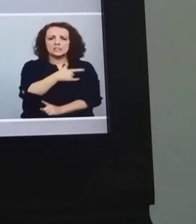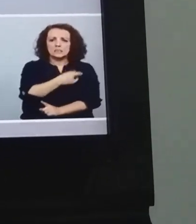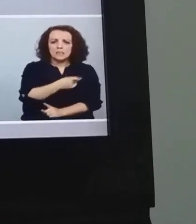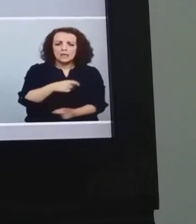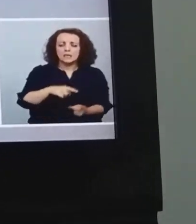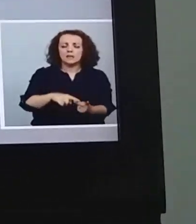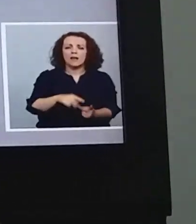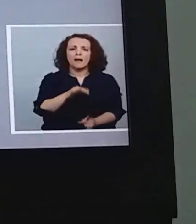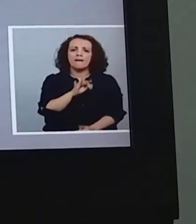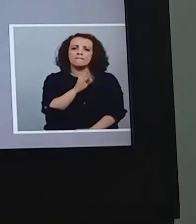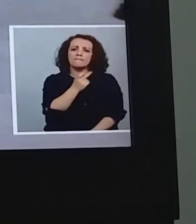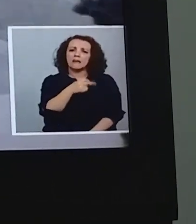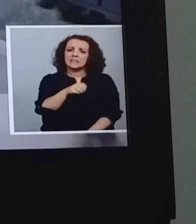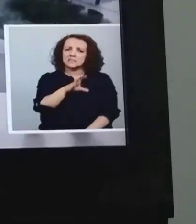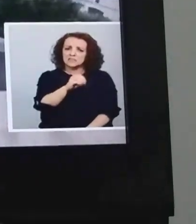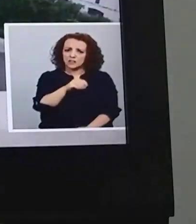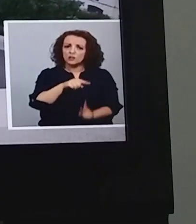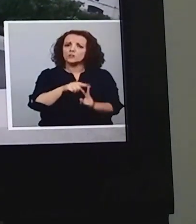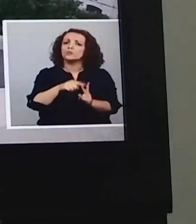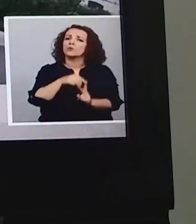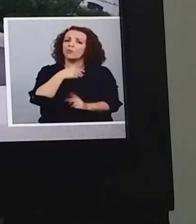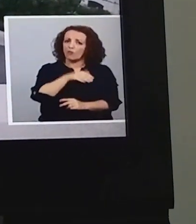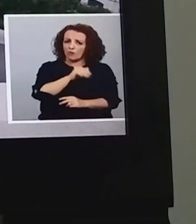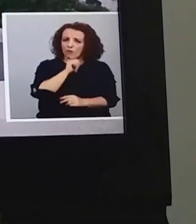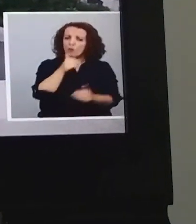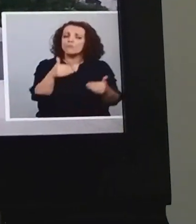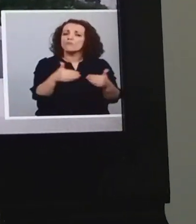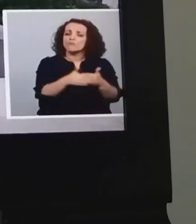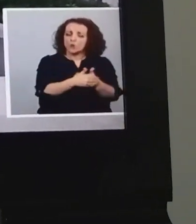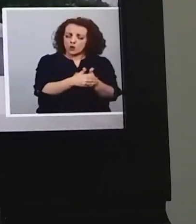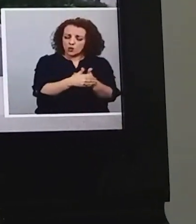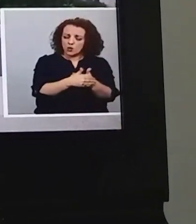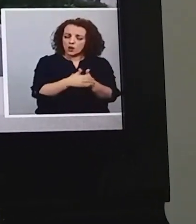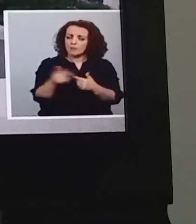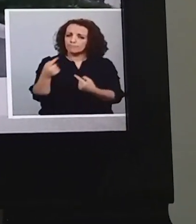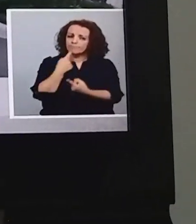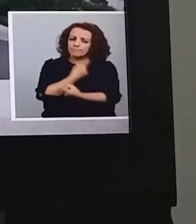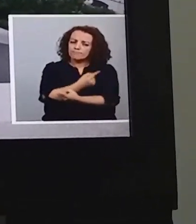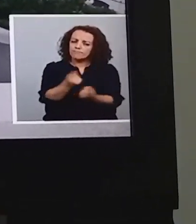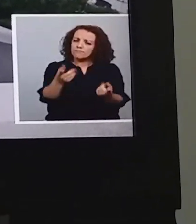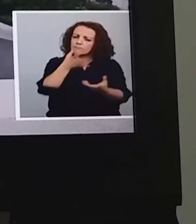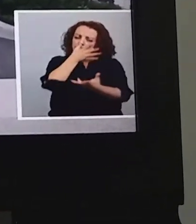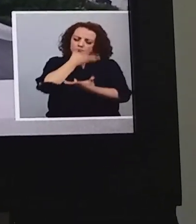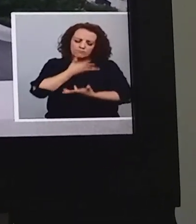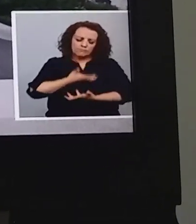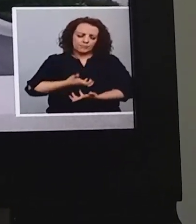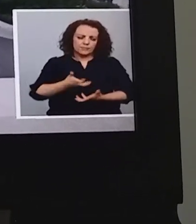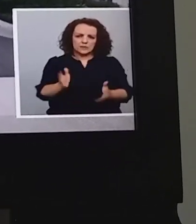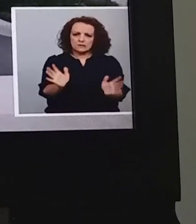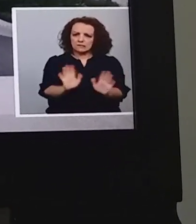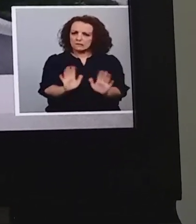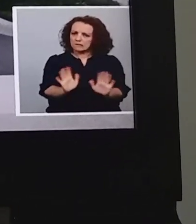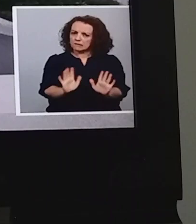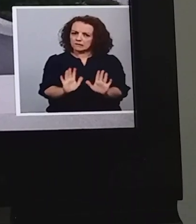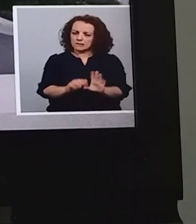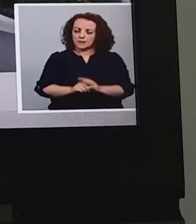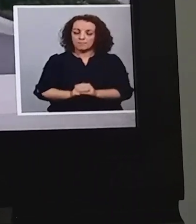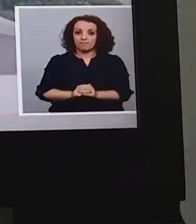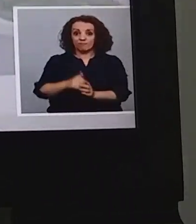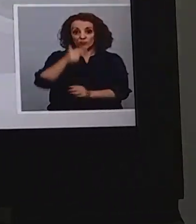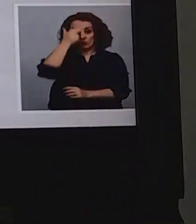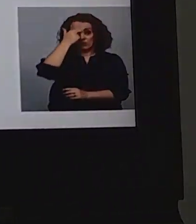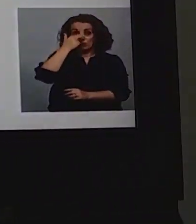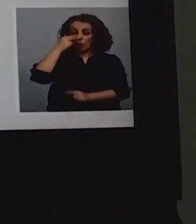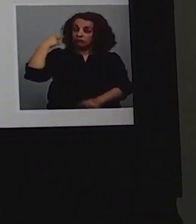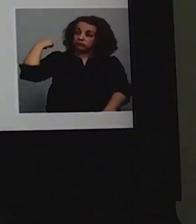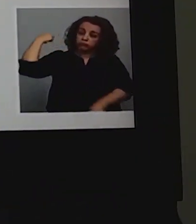vítimas da pandemia. Não desanimes. Em poucos momentos da história da humanidade, ao longo do